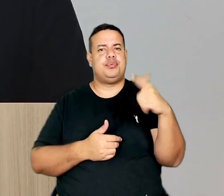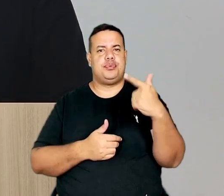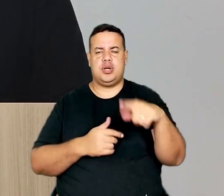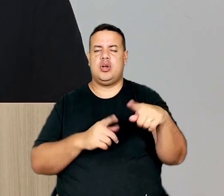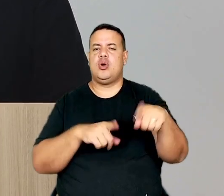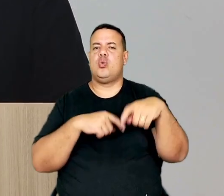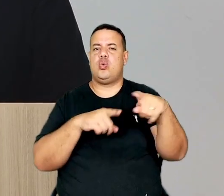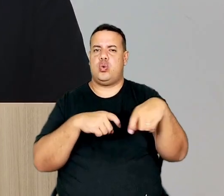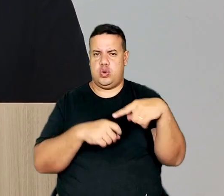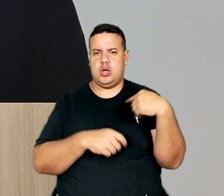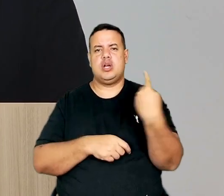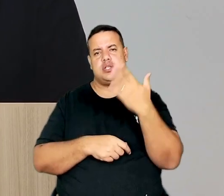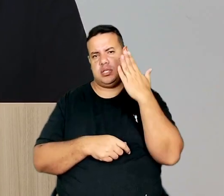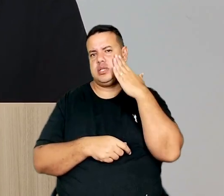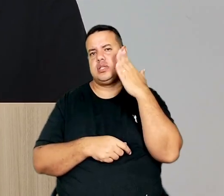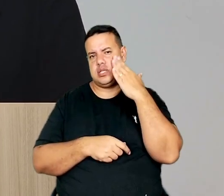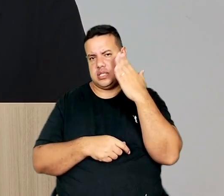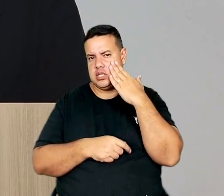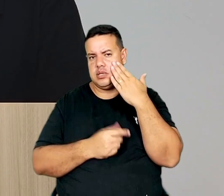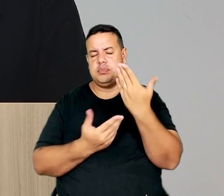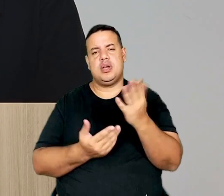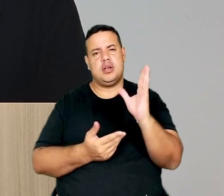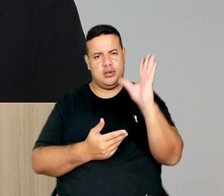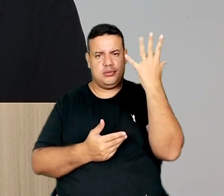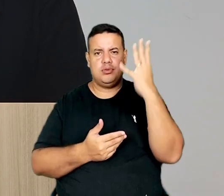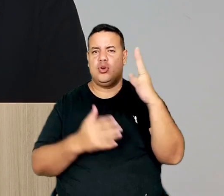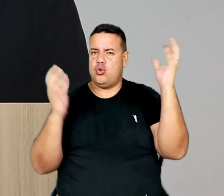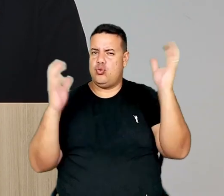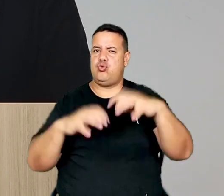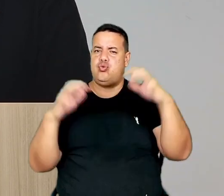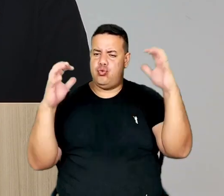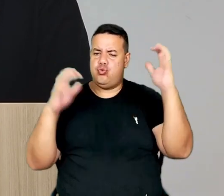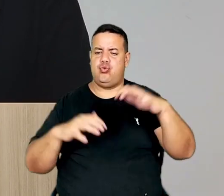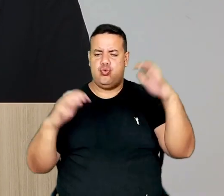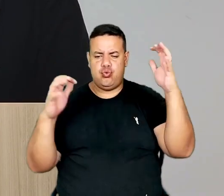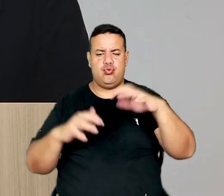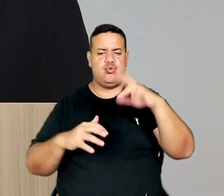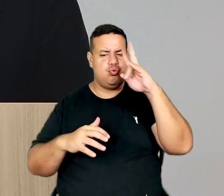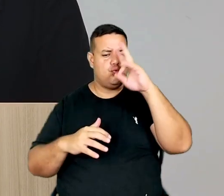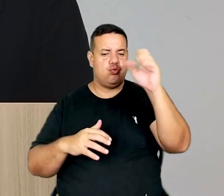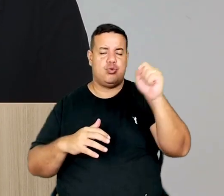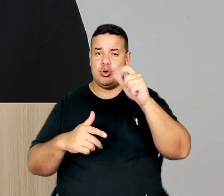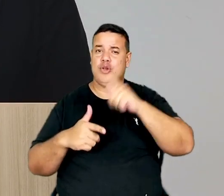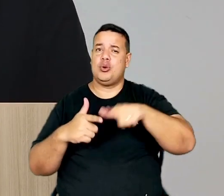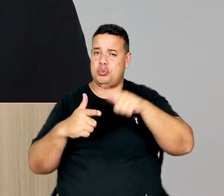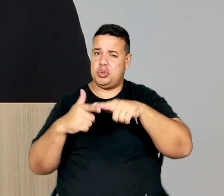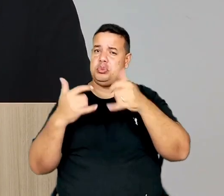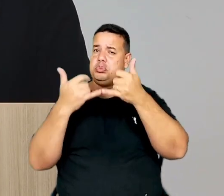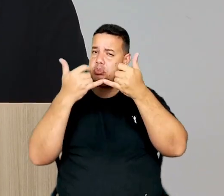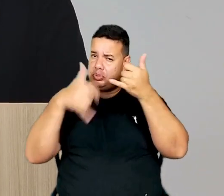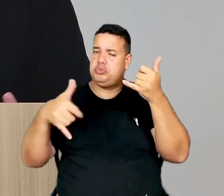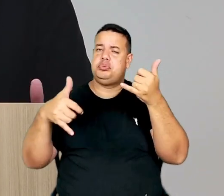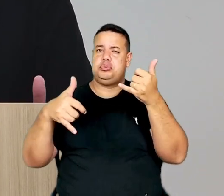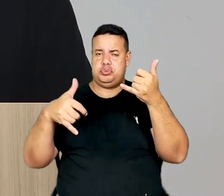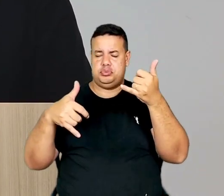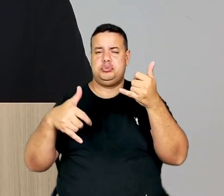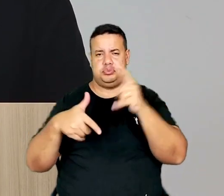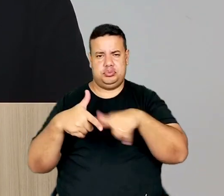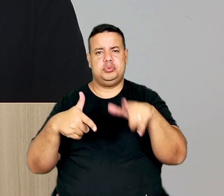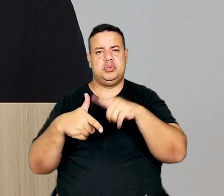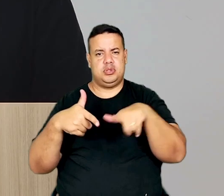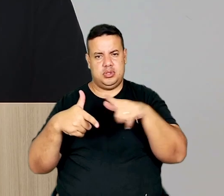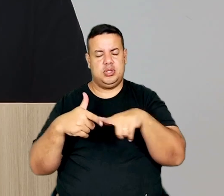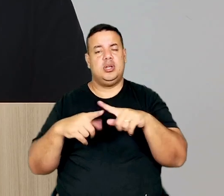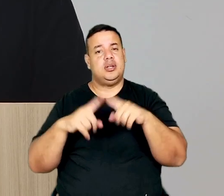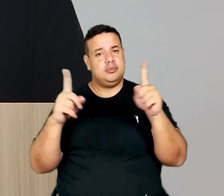teve, né, um temporal aí, né, Ralph? E que danificou a rede e tudo mais. Mas, gente, vai